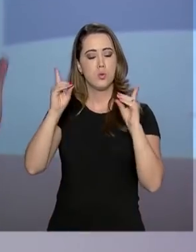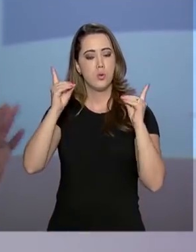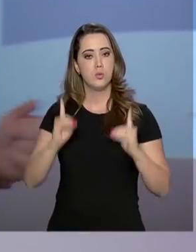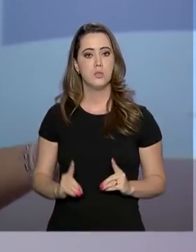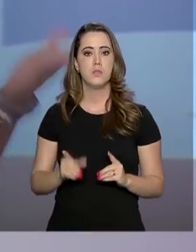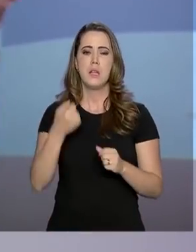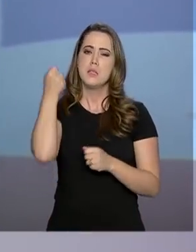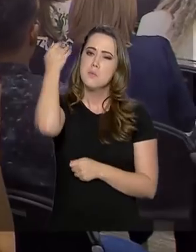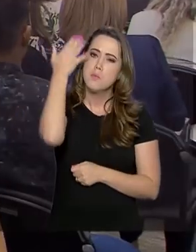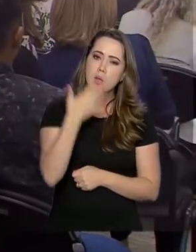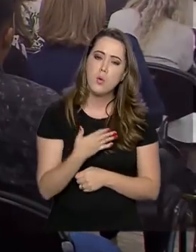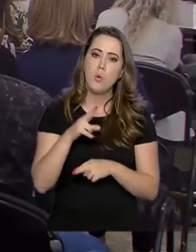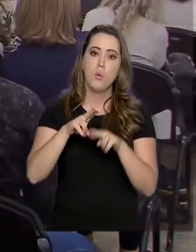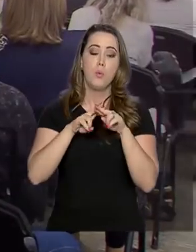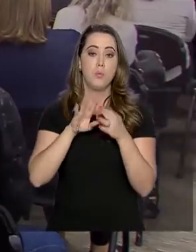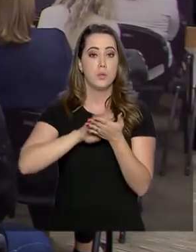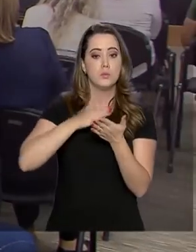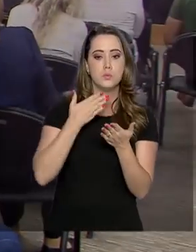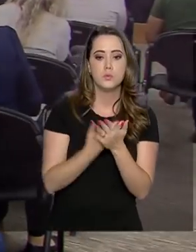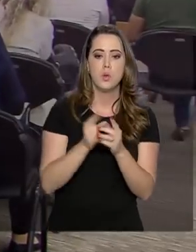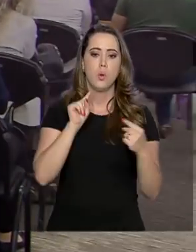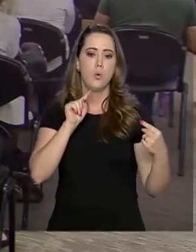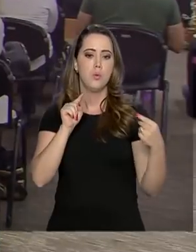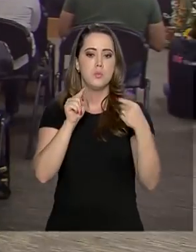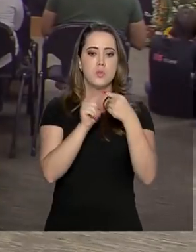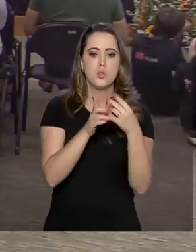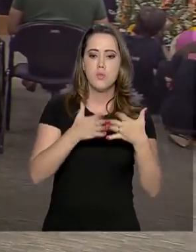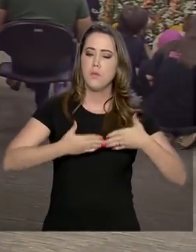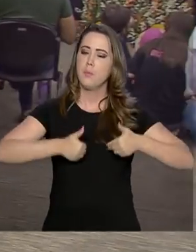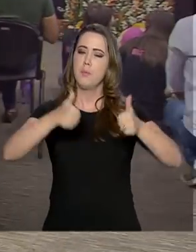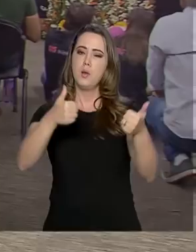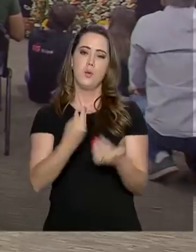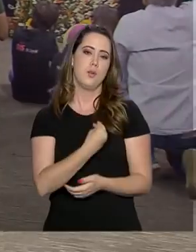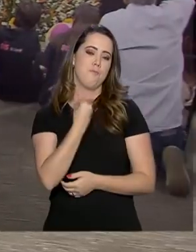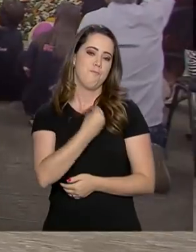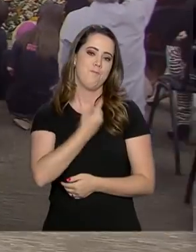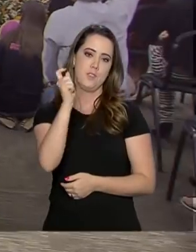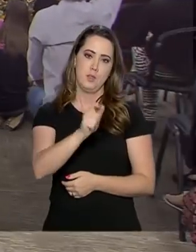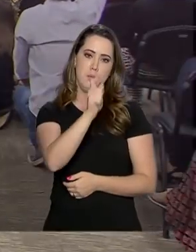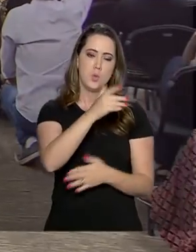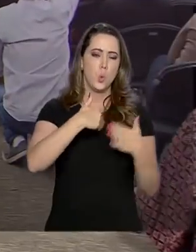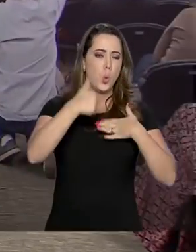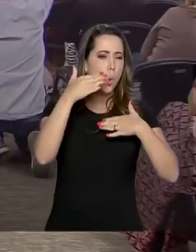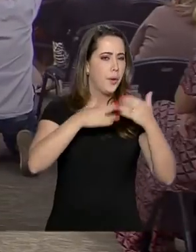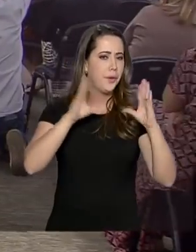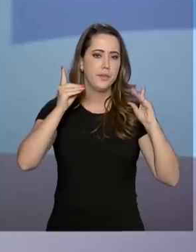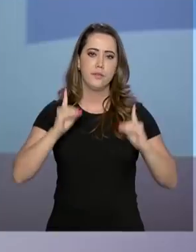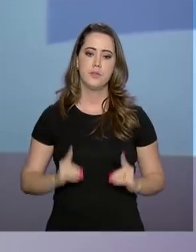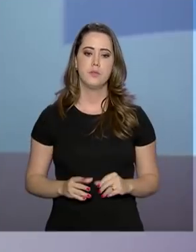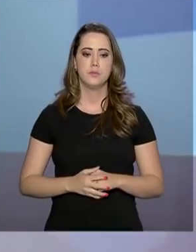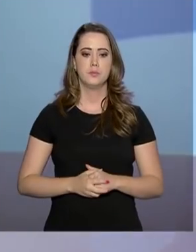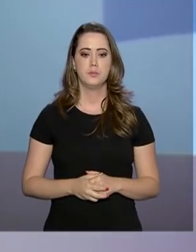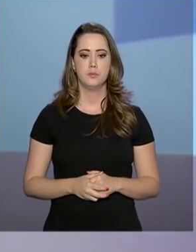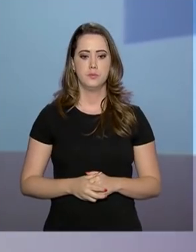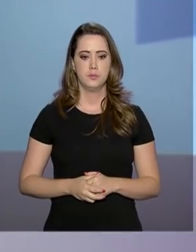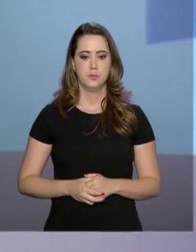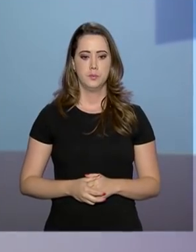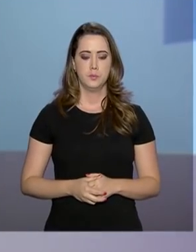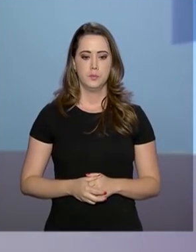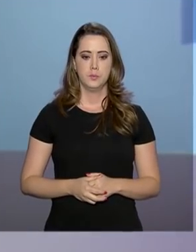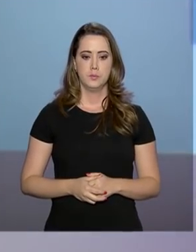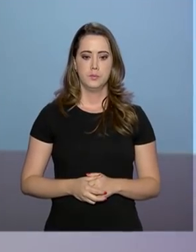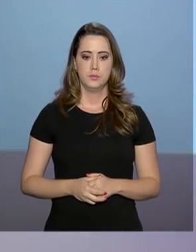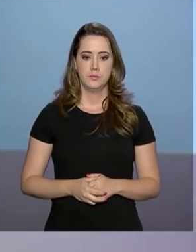de intérprete que o objetivo é melhorar a qualidade de vida de quem vive com alguma deficiência. As pessoas com